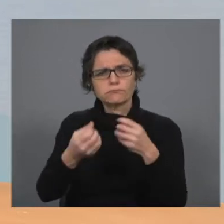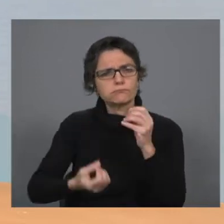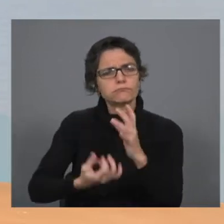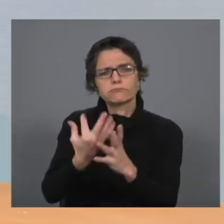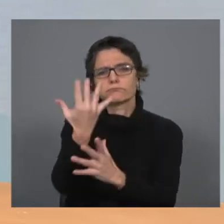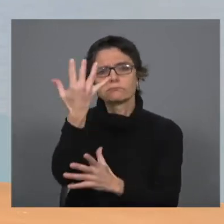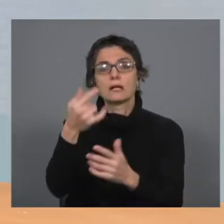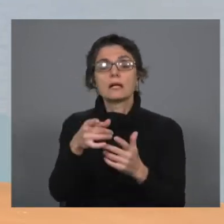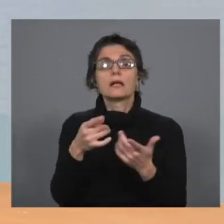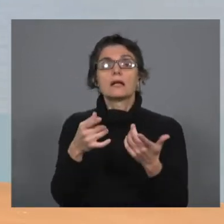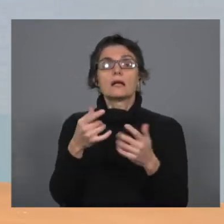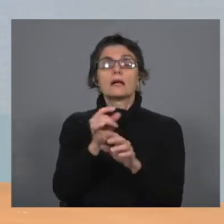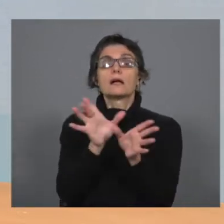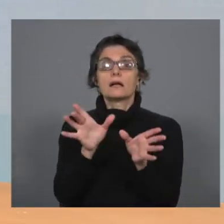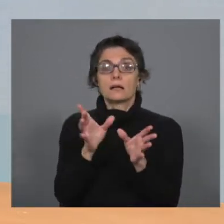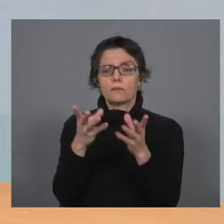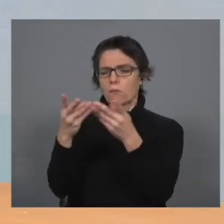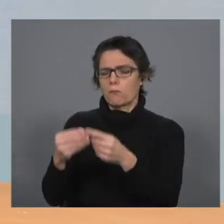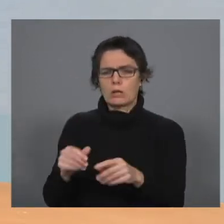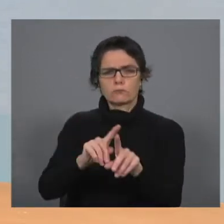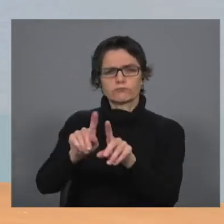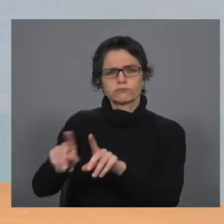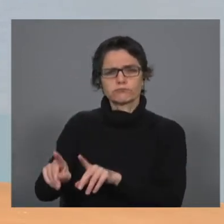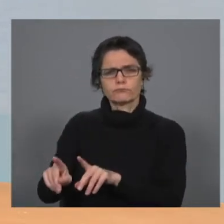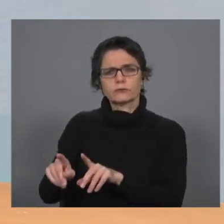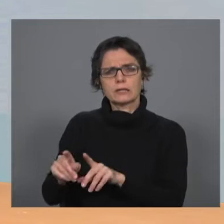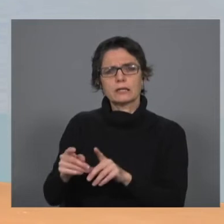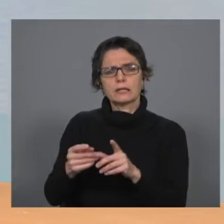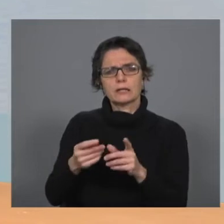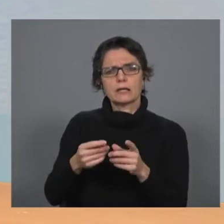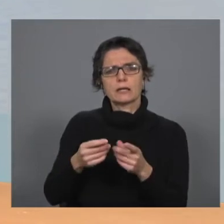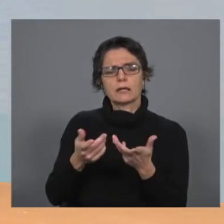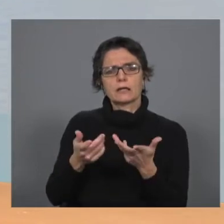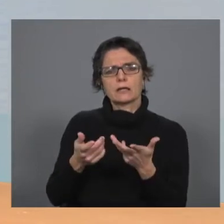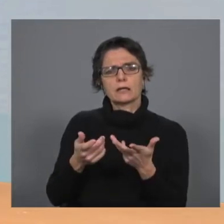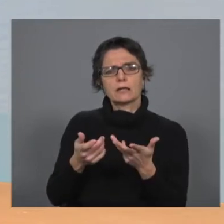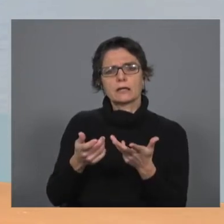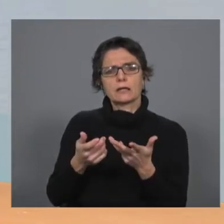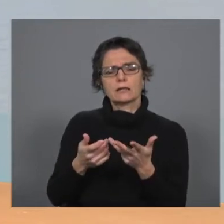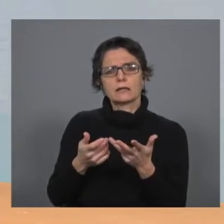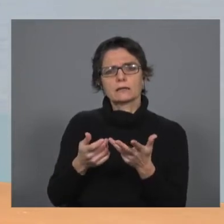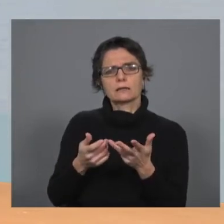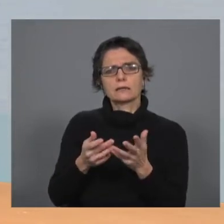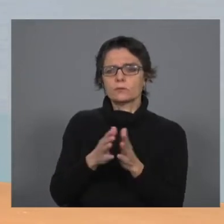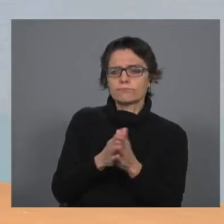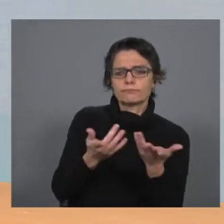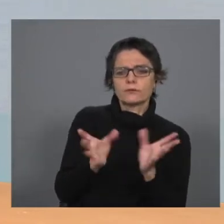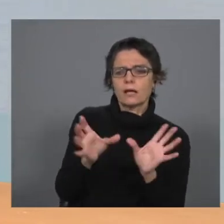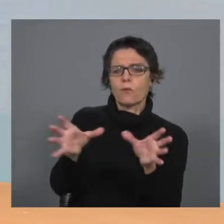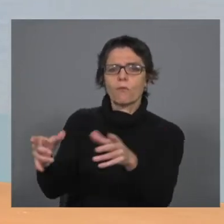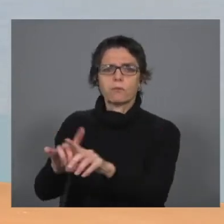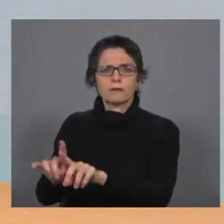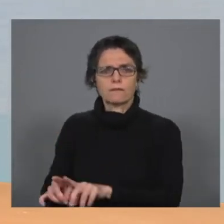preparados materiais para serem utilizados nas comunidades, e este excerto retirado do Evangelho de